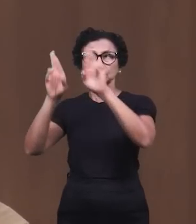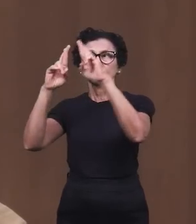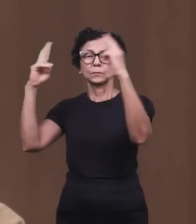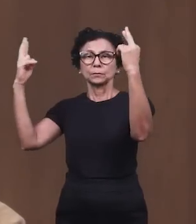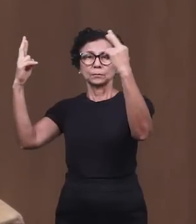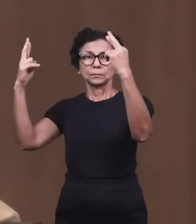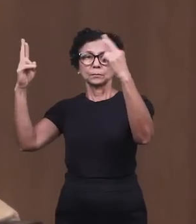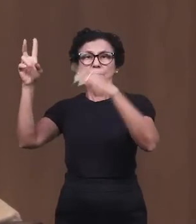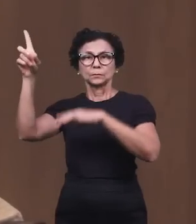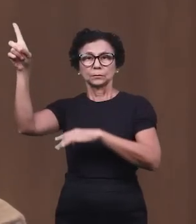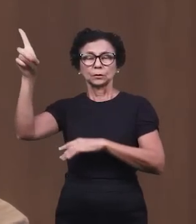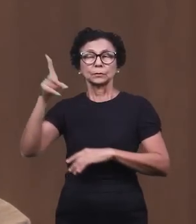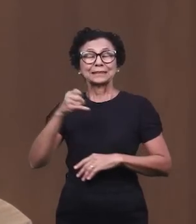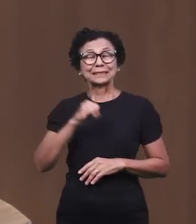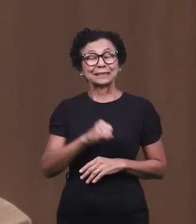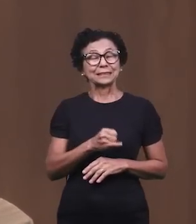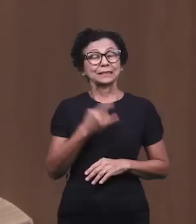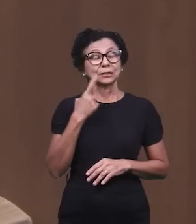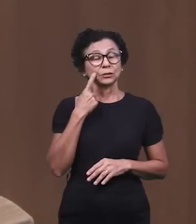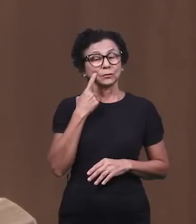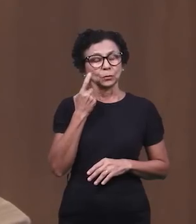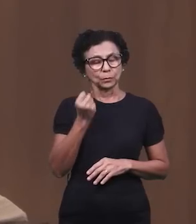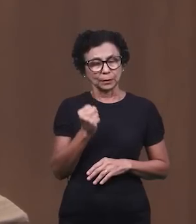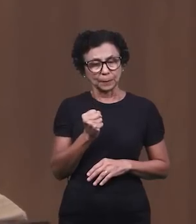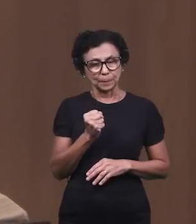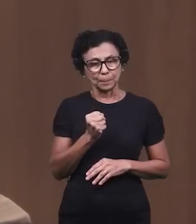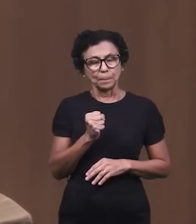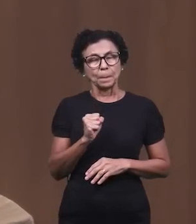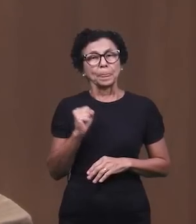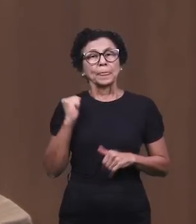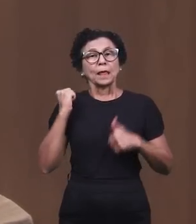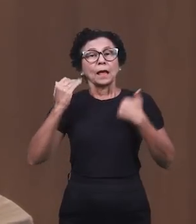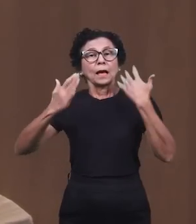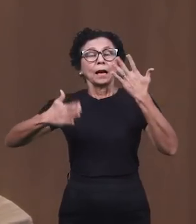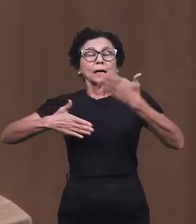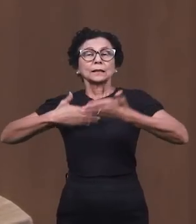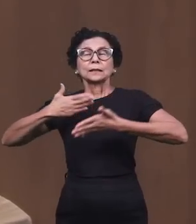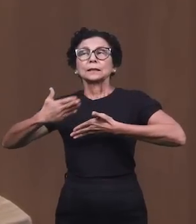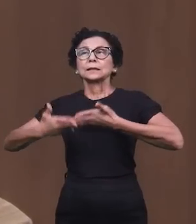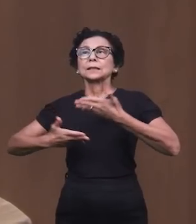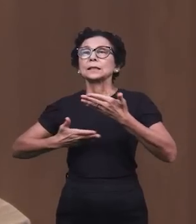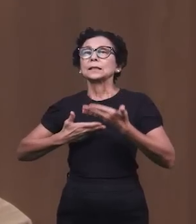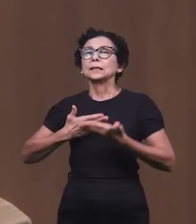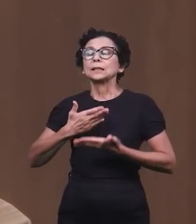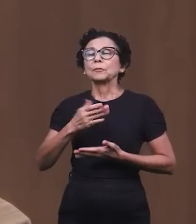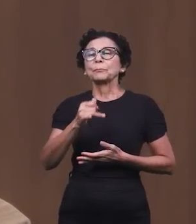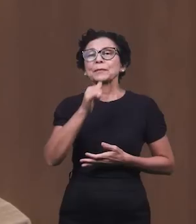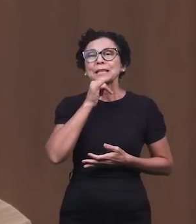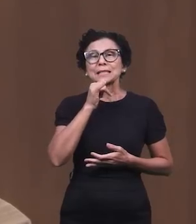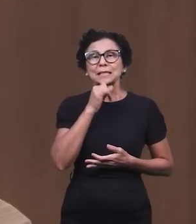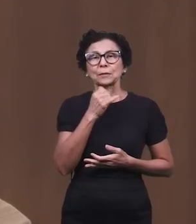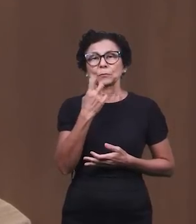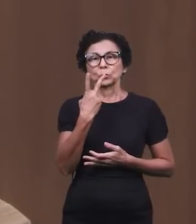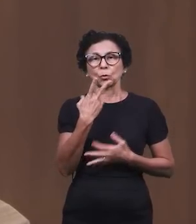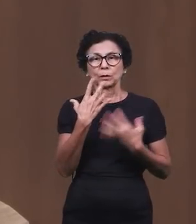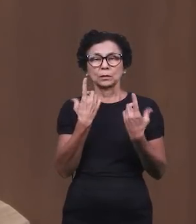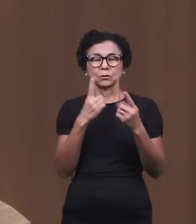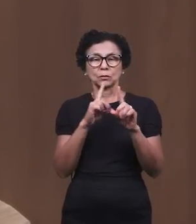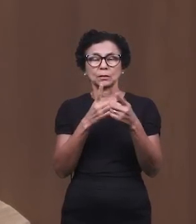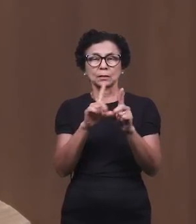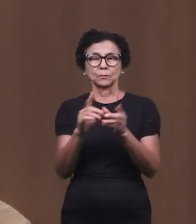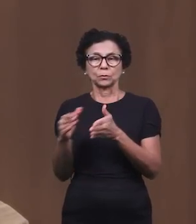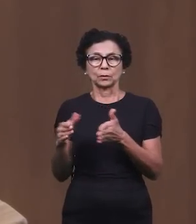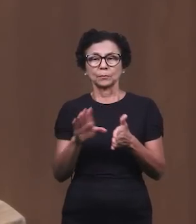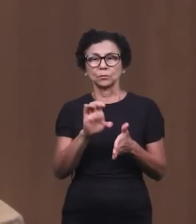Senhor colocou no coração, por exemplo, dos 2 discípulos no caminho de Emaús, e a palavra diz que o coração deles ardia, o